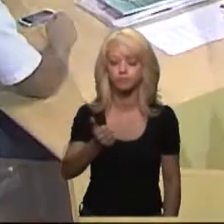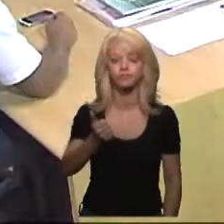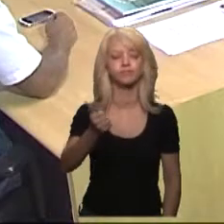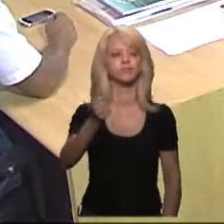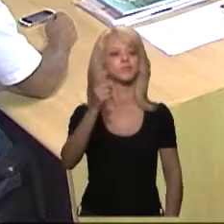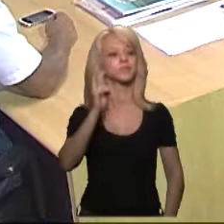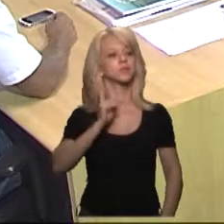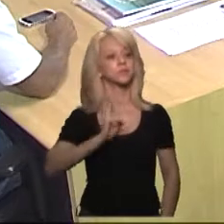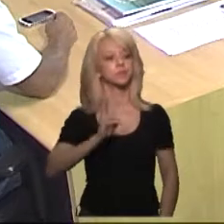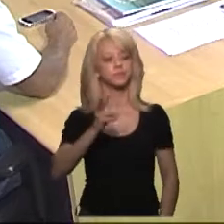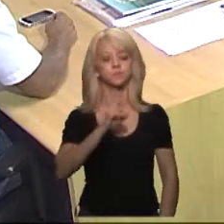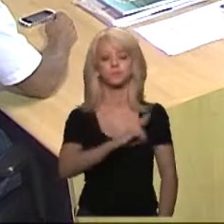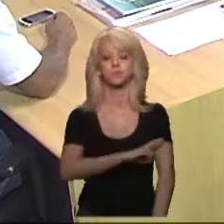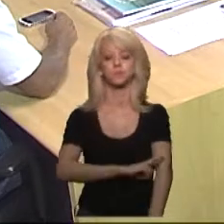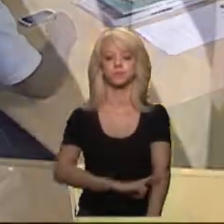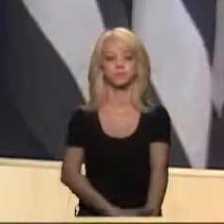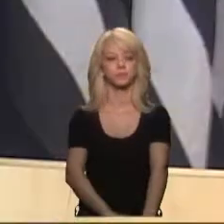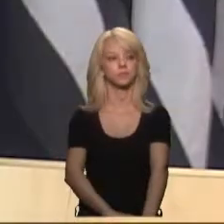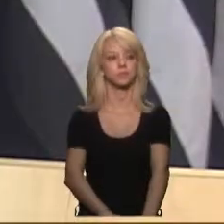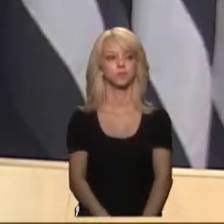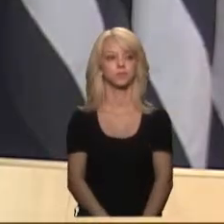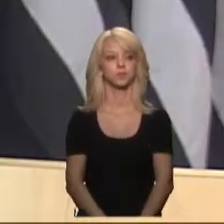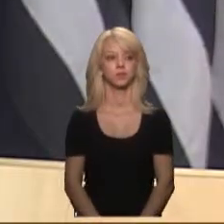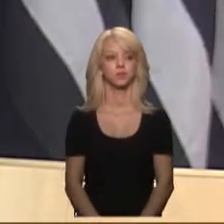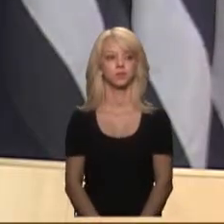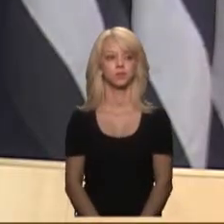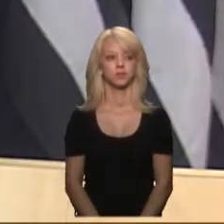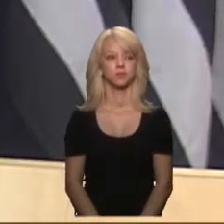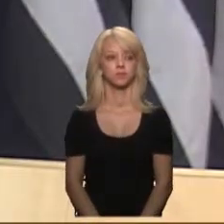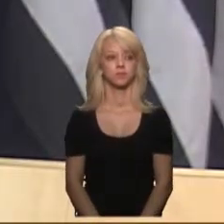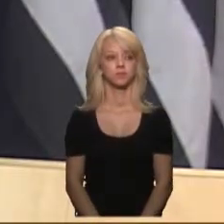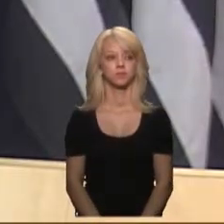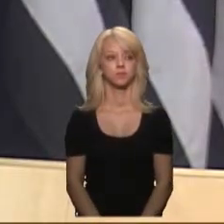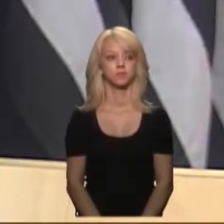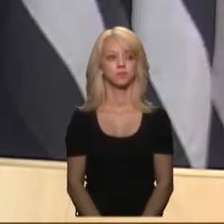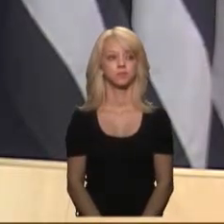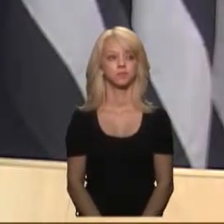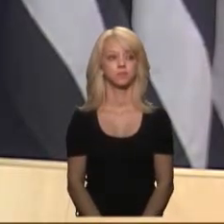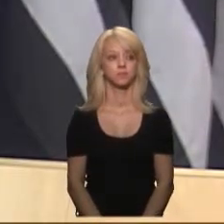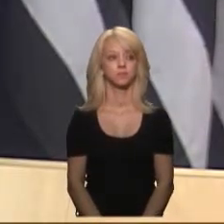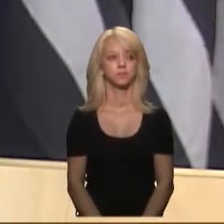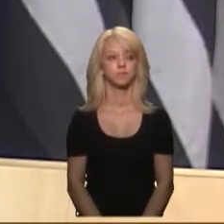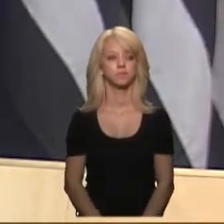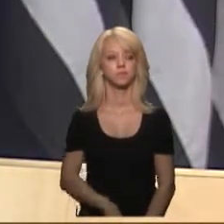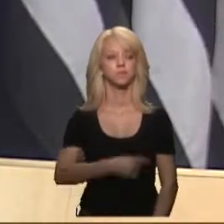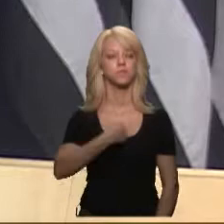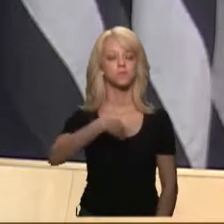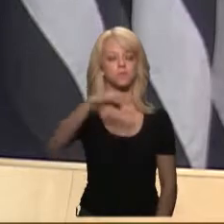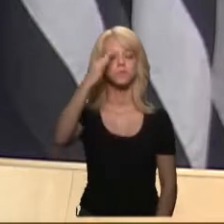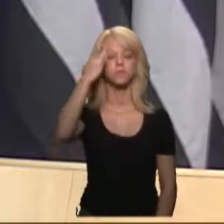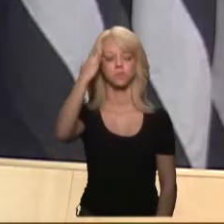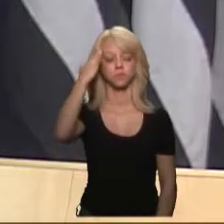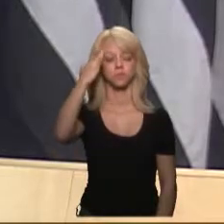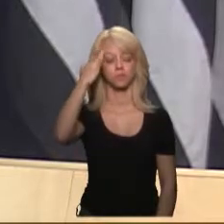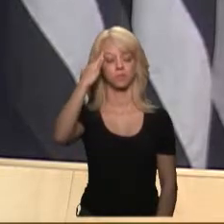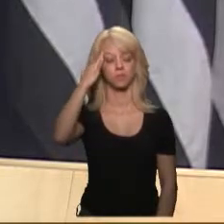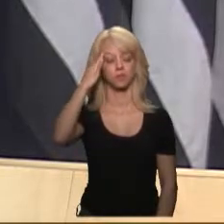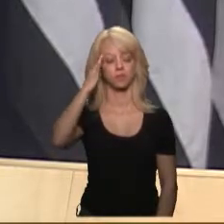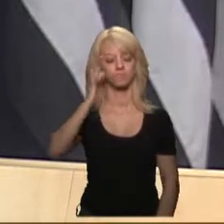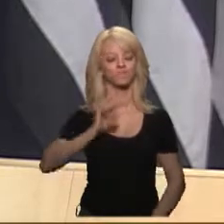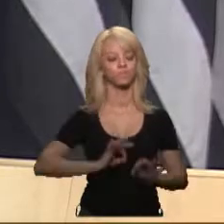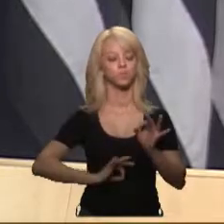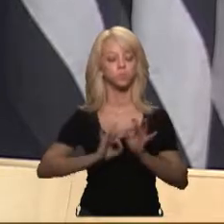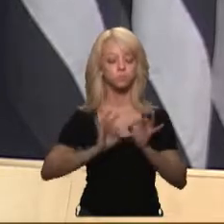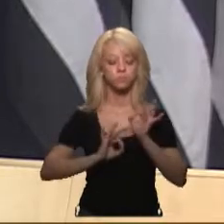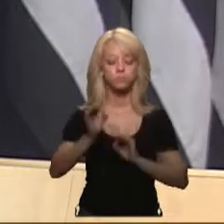vereador. Eu não preciso. Senhor presidente, tenho certeza que esse projeto não foi para jogar para a